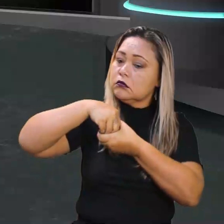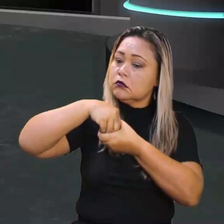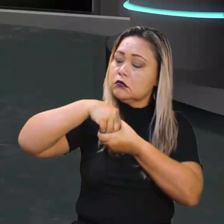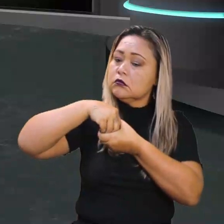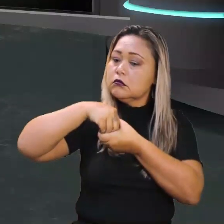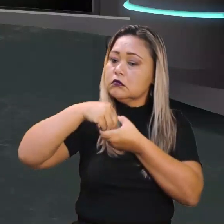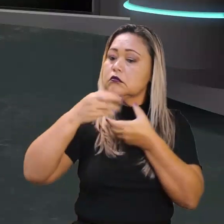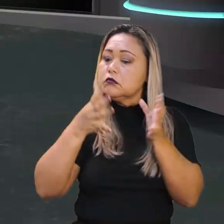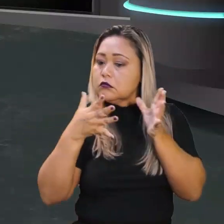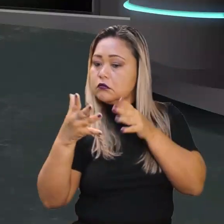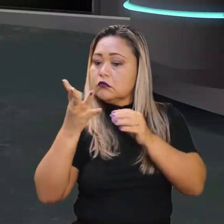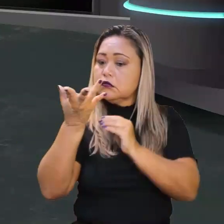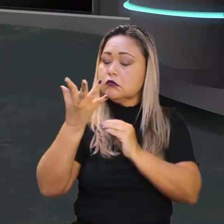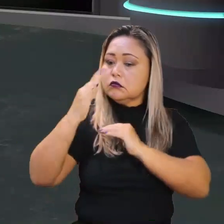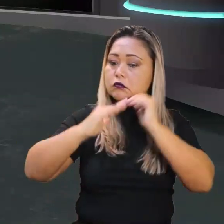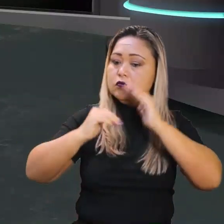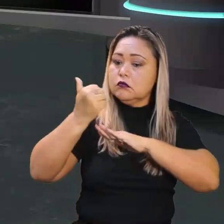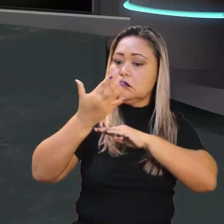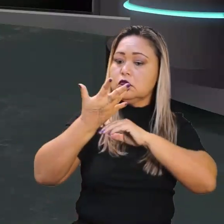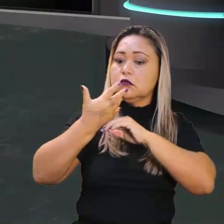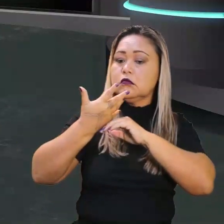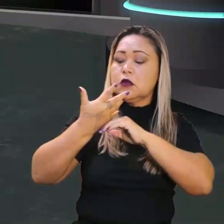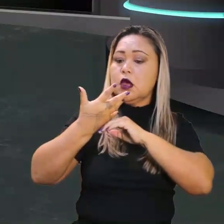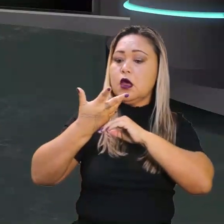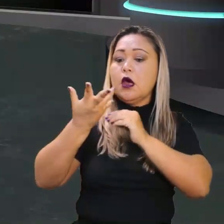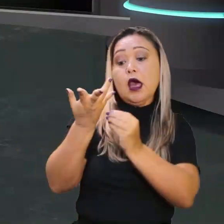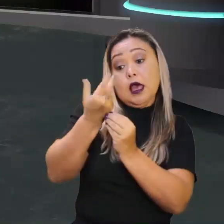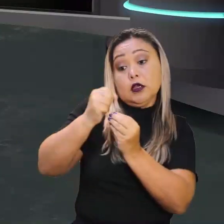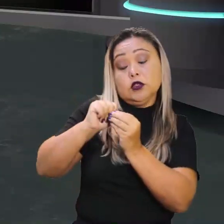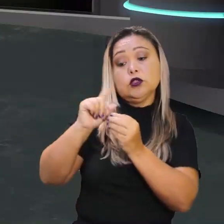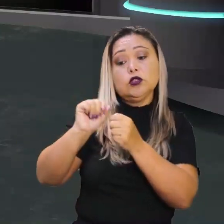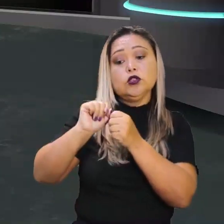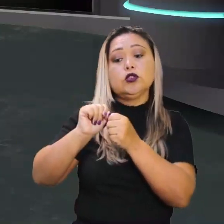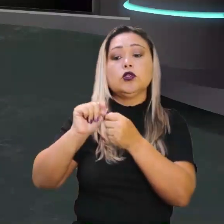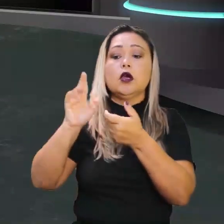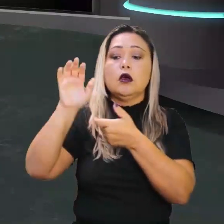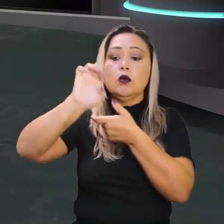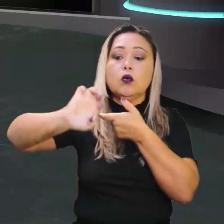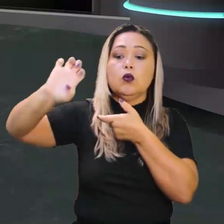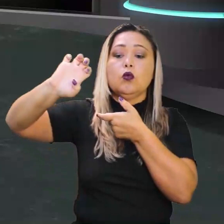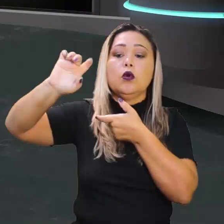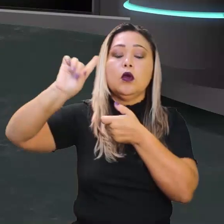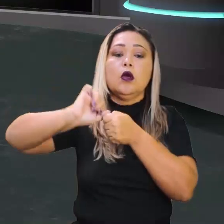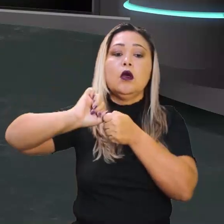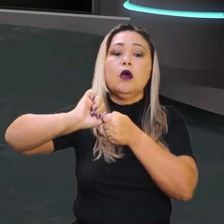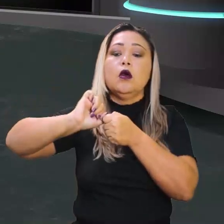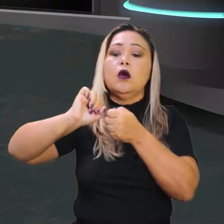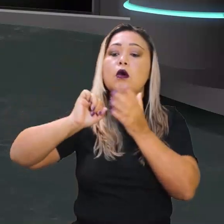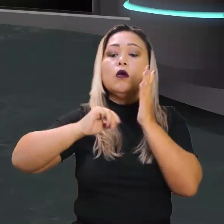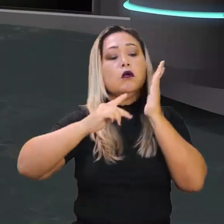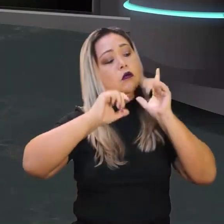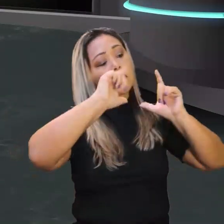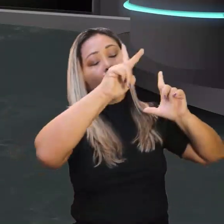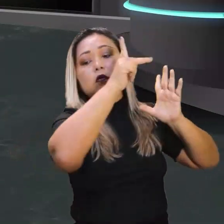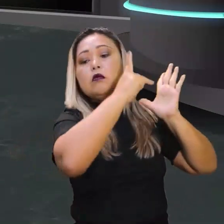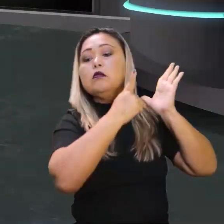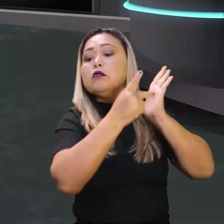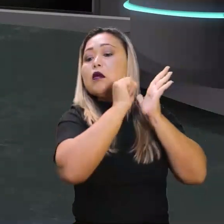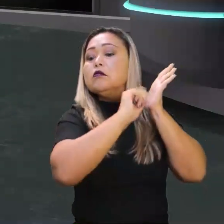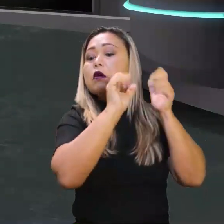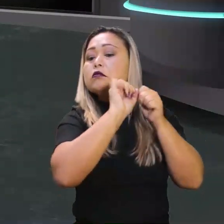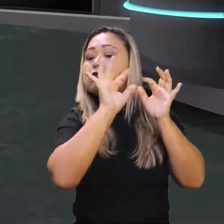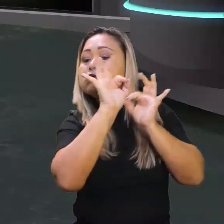uma tendência artística das vanguardas europeias, no qual os pintores utilizavam formas